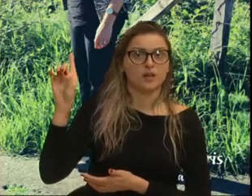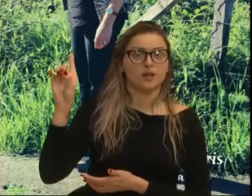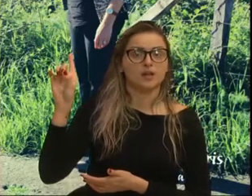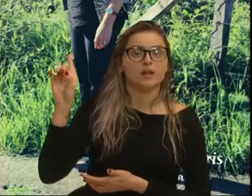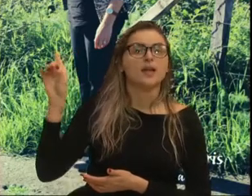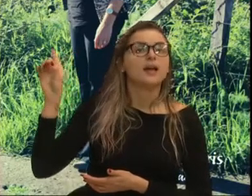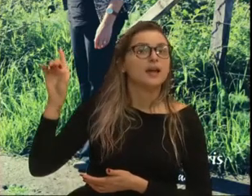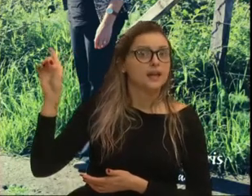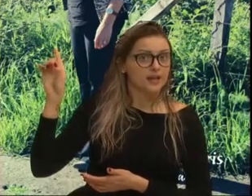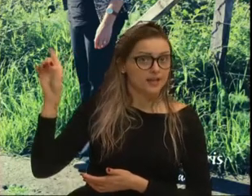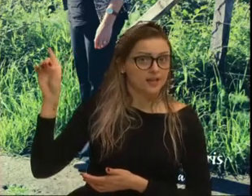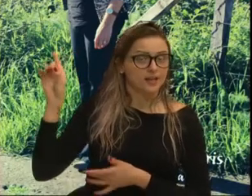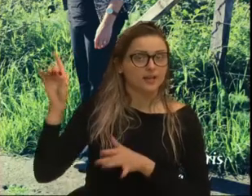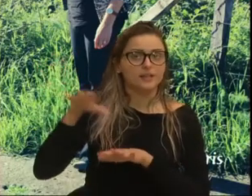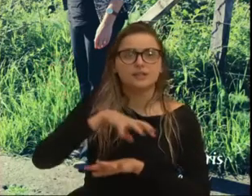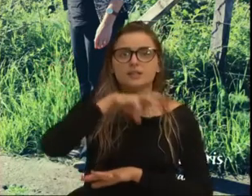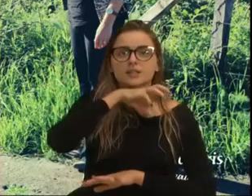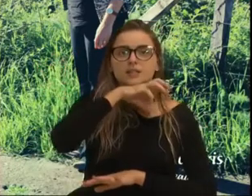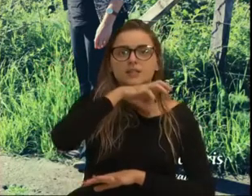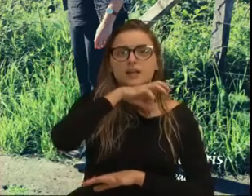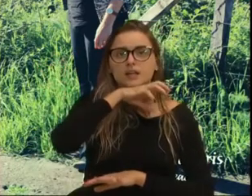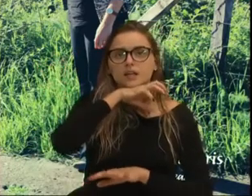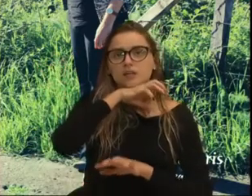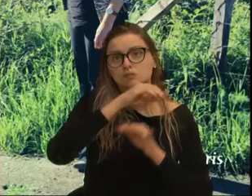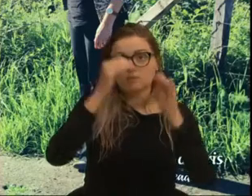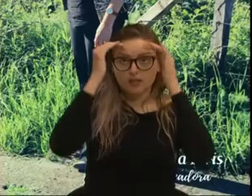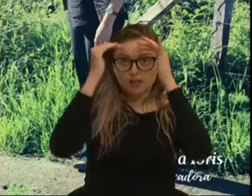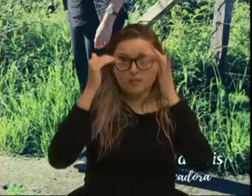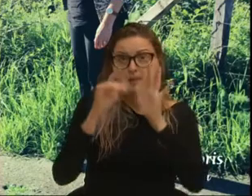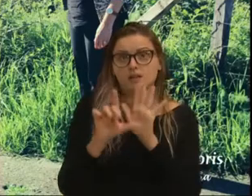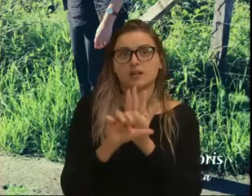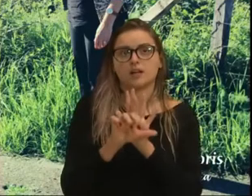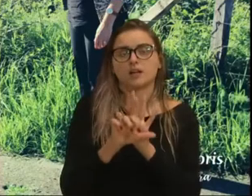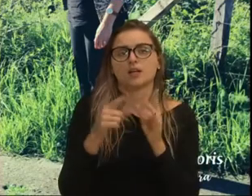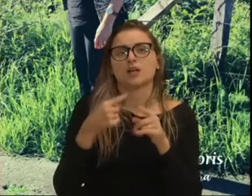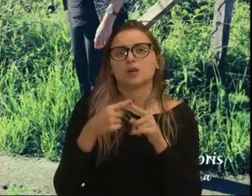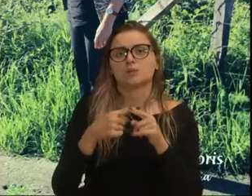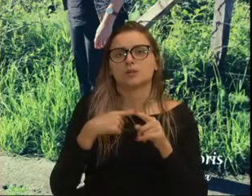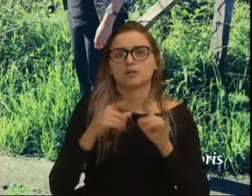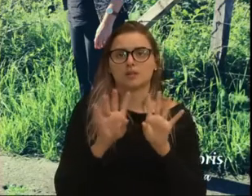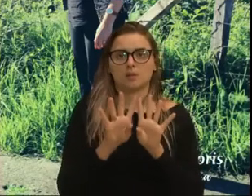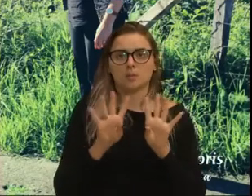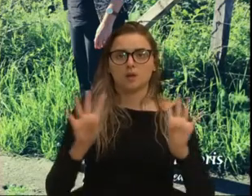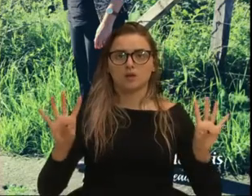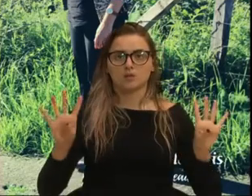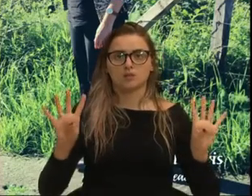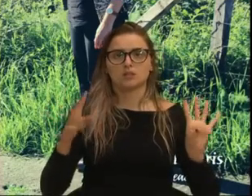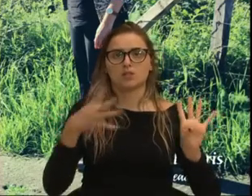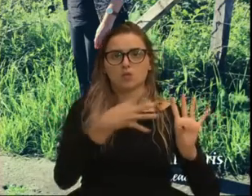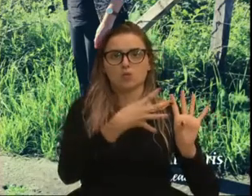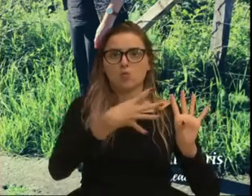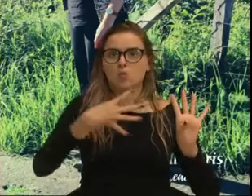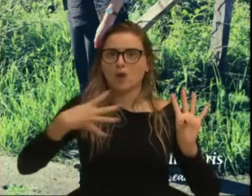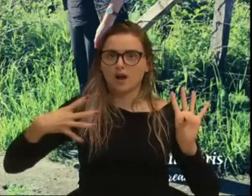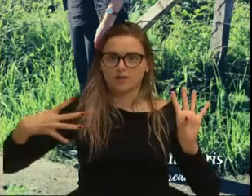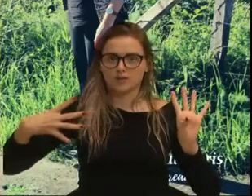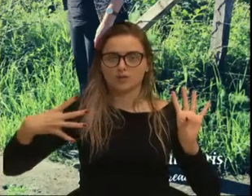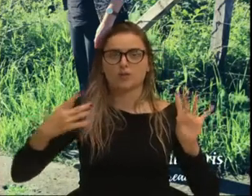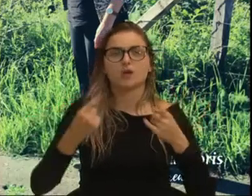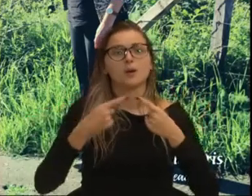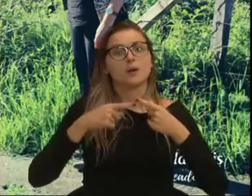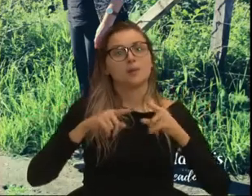esse terreno, ele parcialmente atende à legislação, porque ele tem cerca com 4 fios, mas o mato